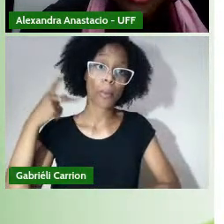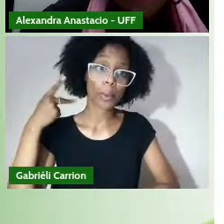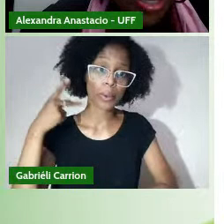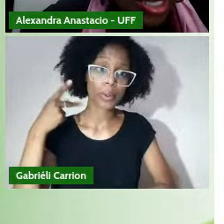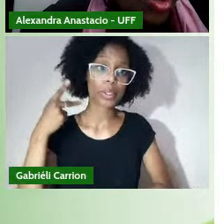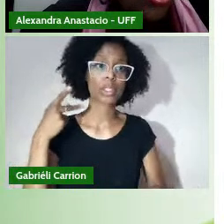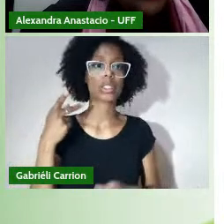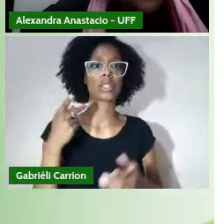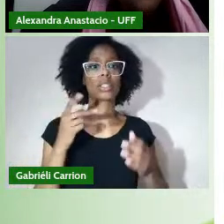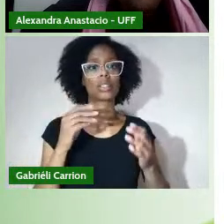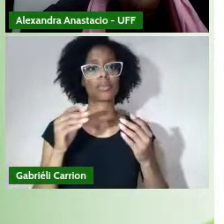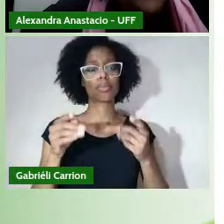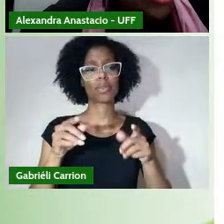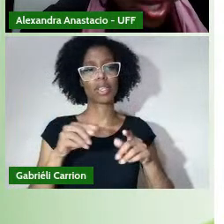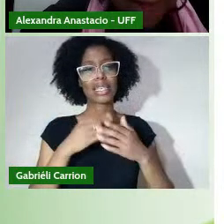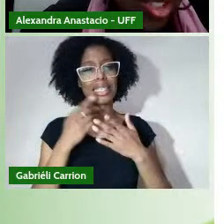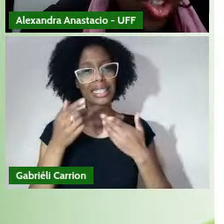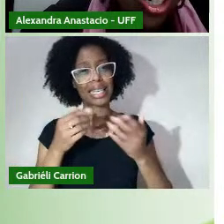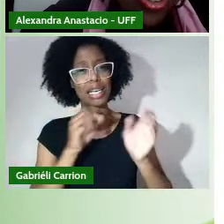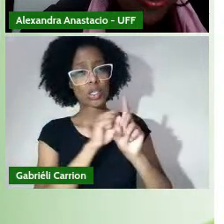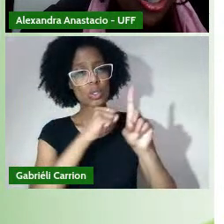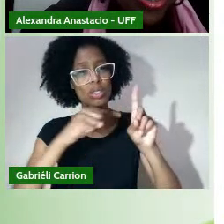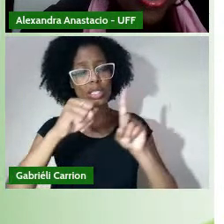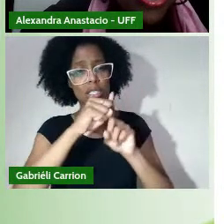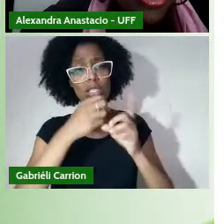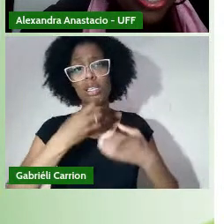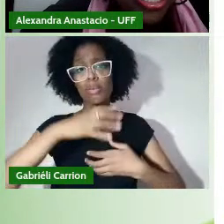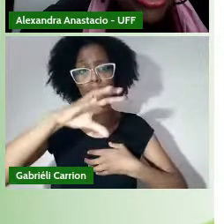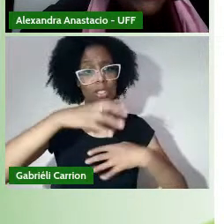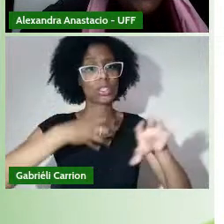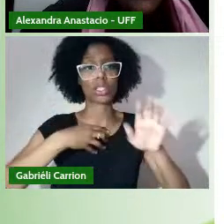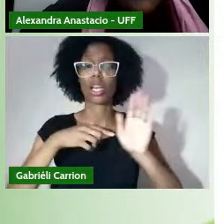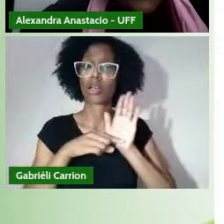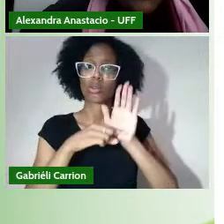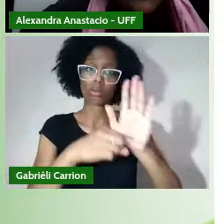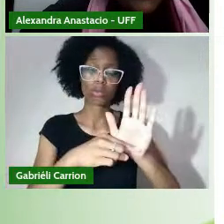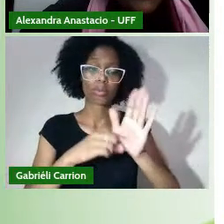considerem a vulnerabilidade social, e isso é empatia também, né?